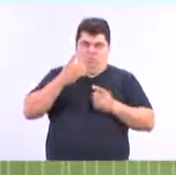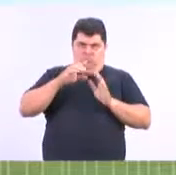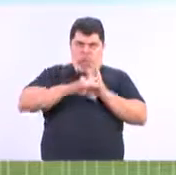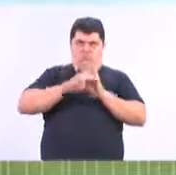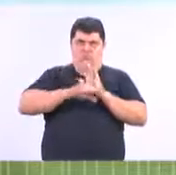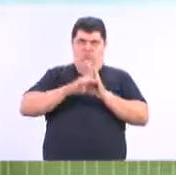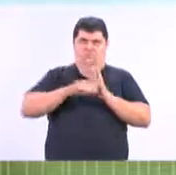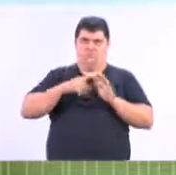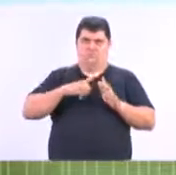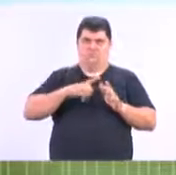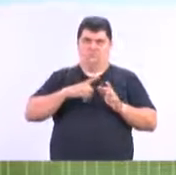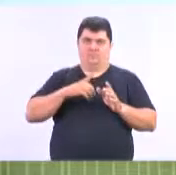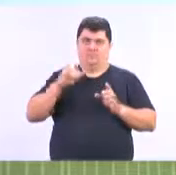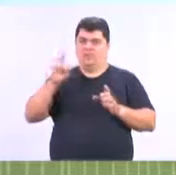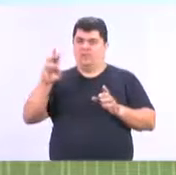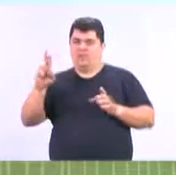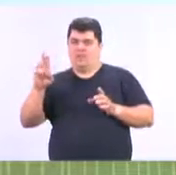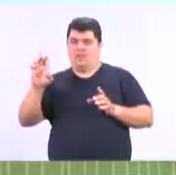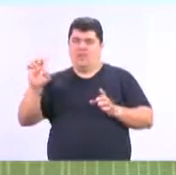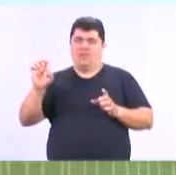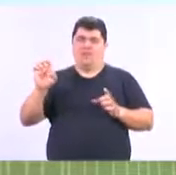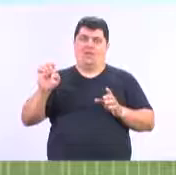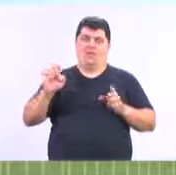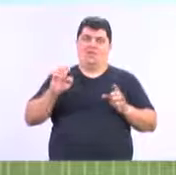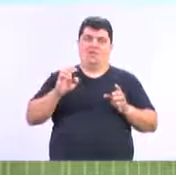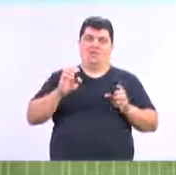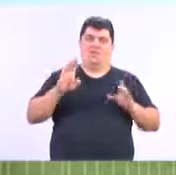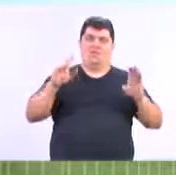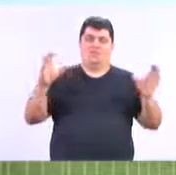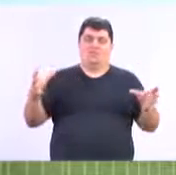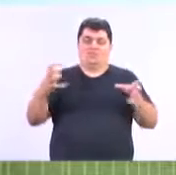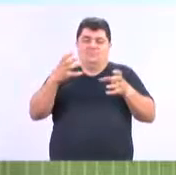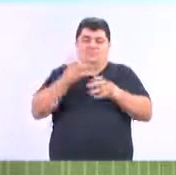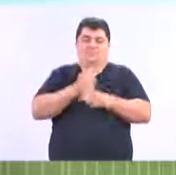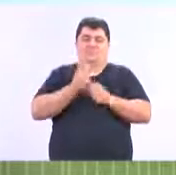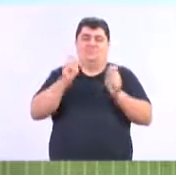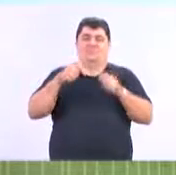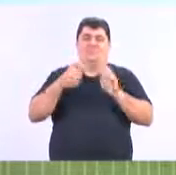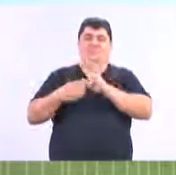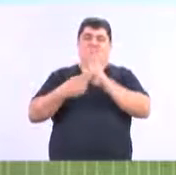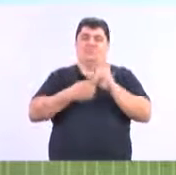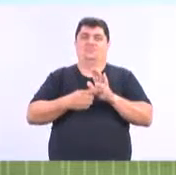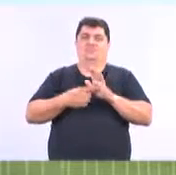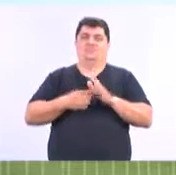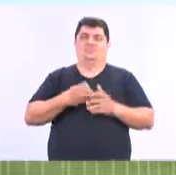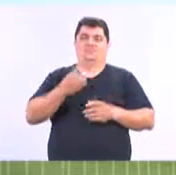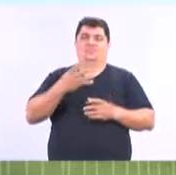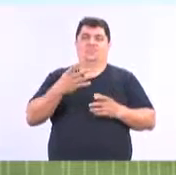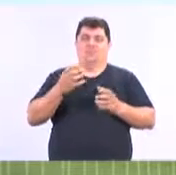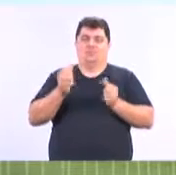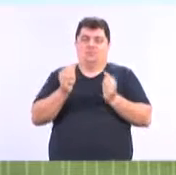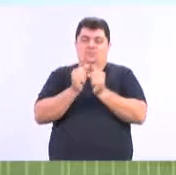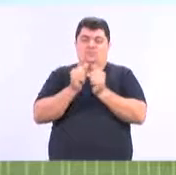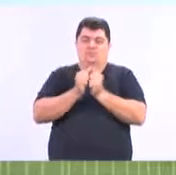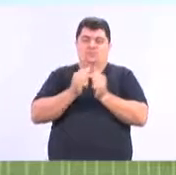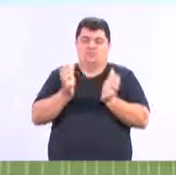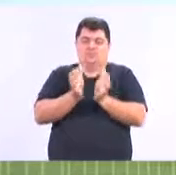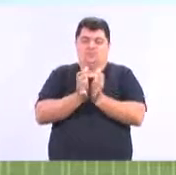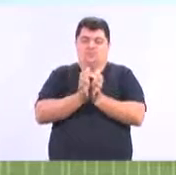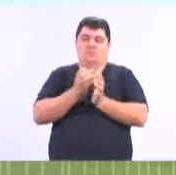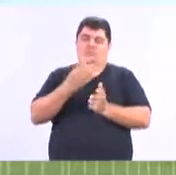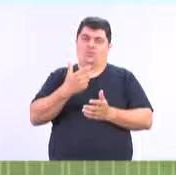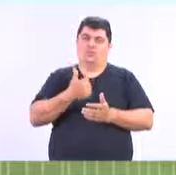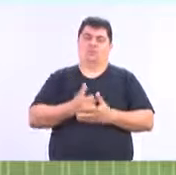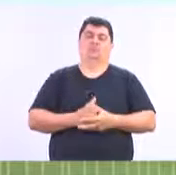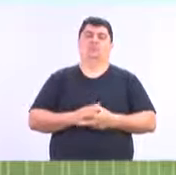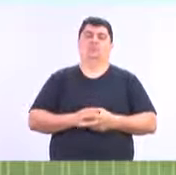balanço patrimonial e outra mais no DRE, né? Ficou uma coisa interessante. Juntando as duas a gente consegue. Por isso que era bom essa questão de grupo. Ficou muito